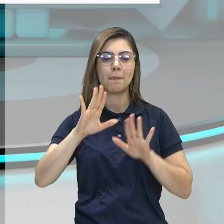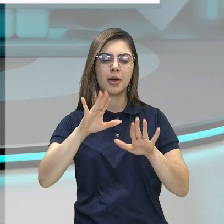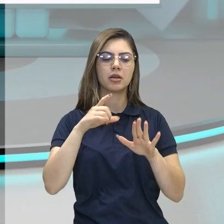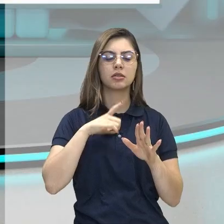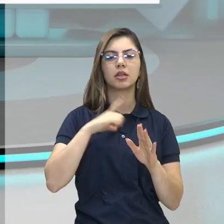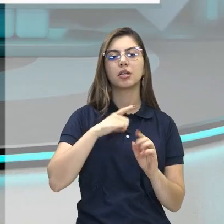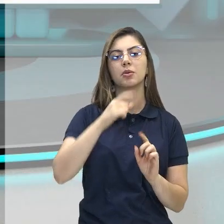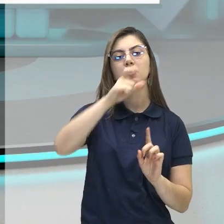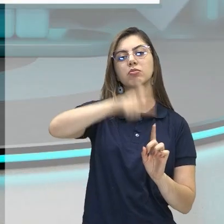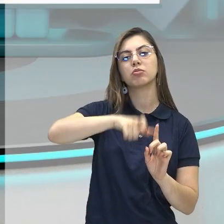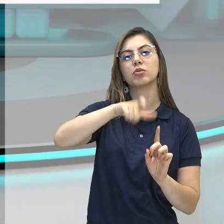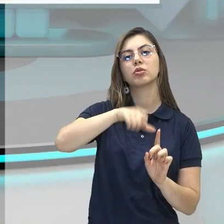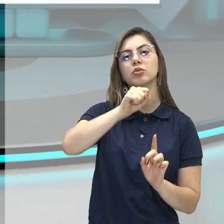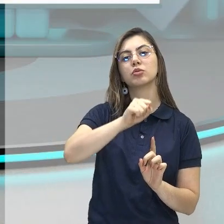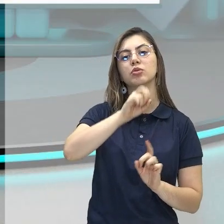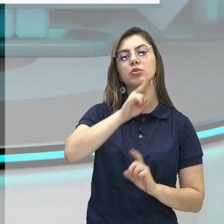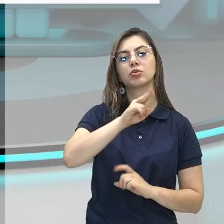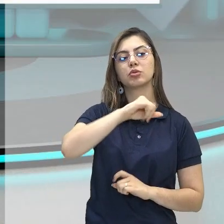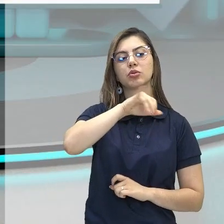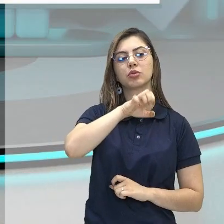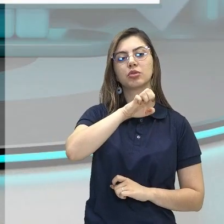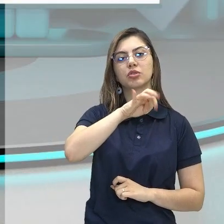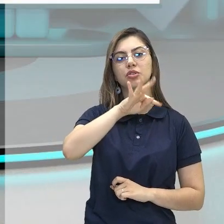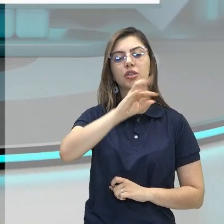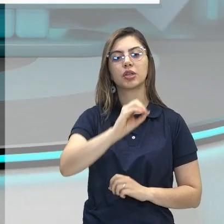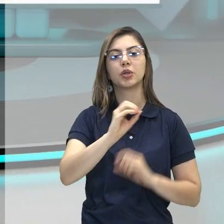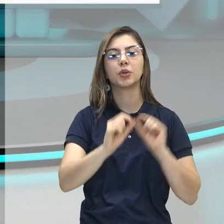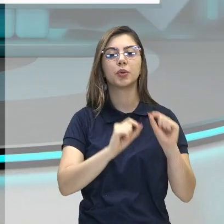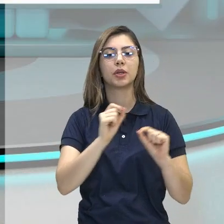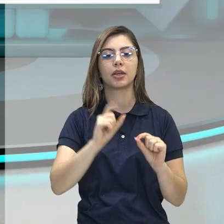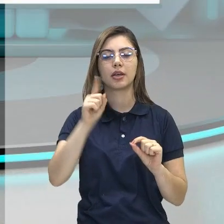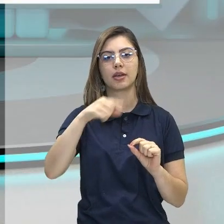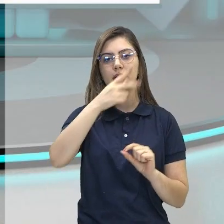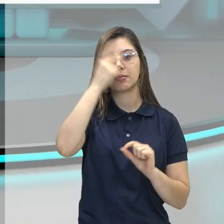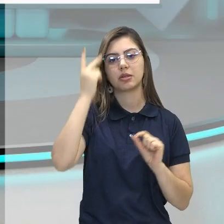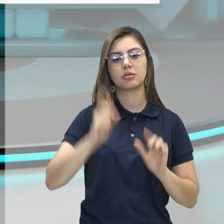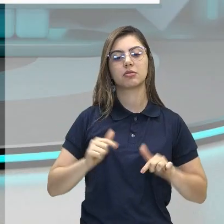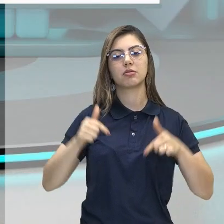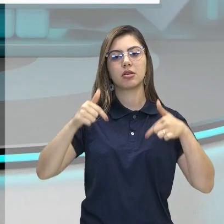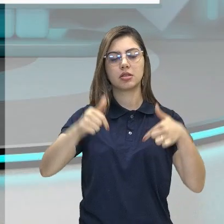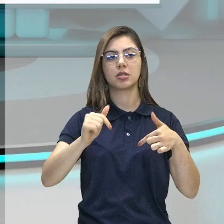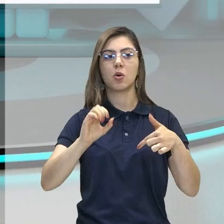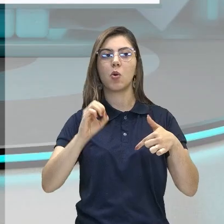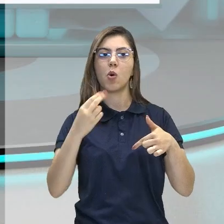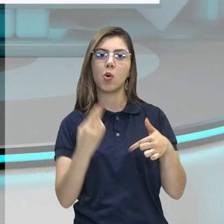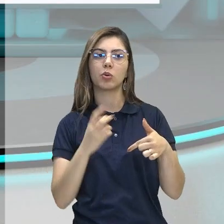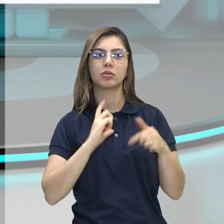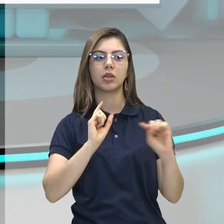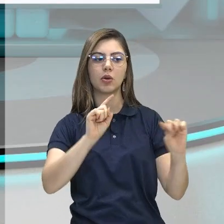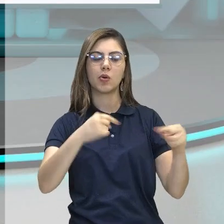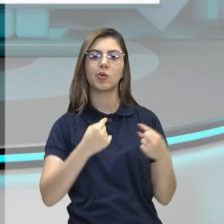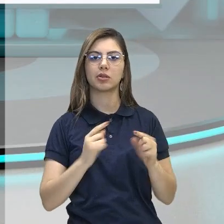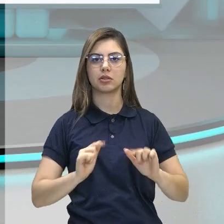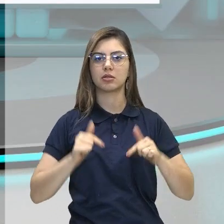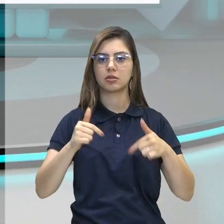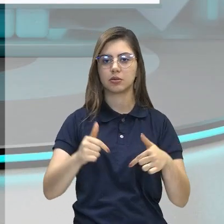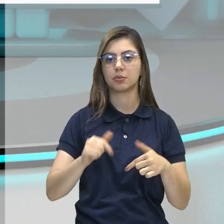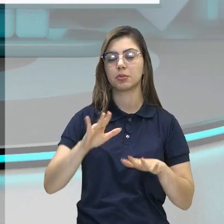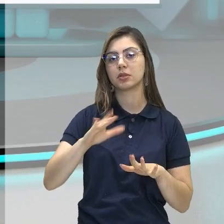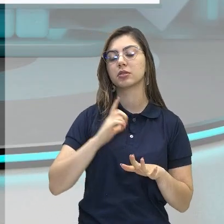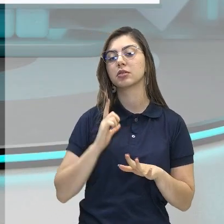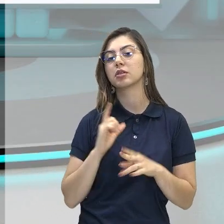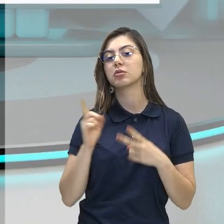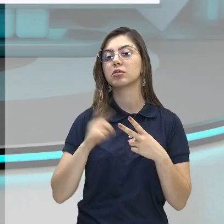quem realiza ou sofre a ação expressa pelo verbo. E o predicado? O predicado é